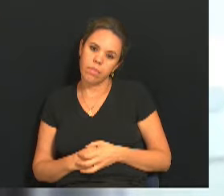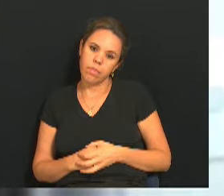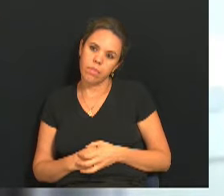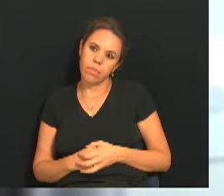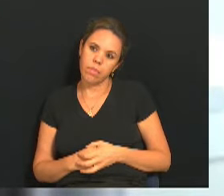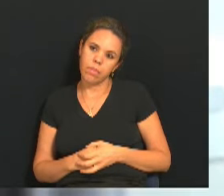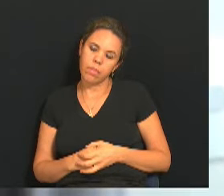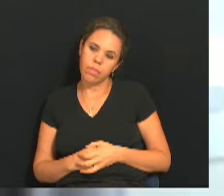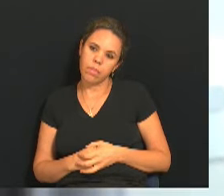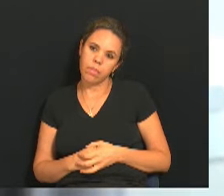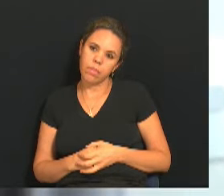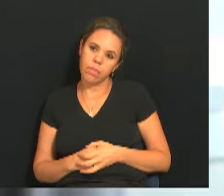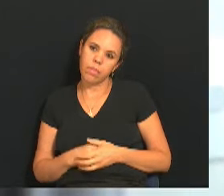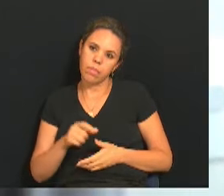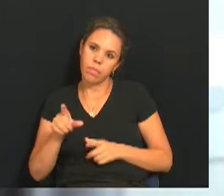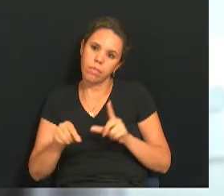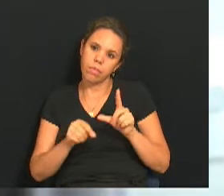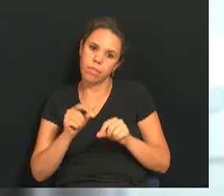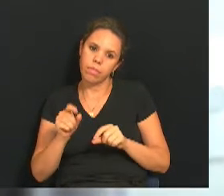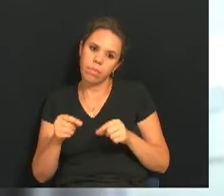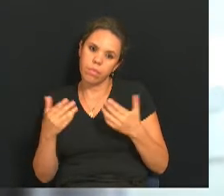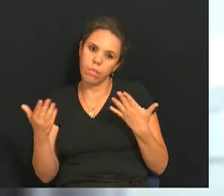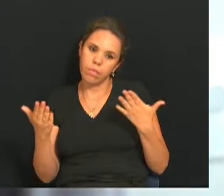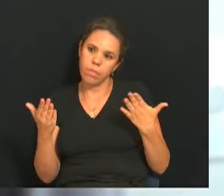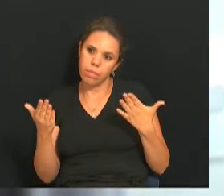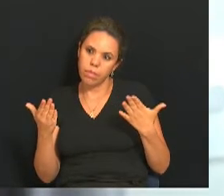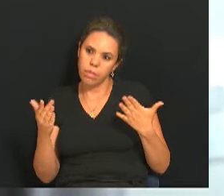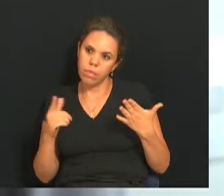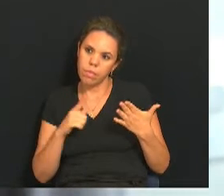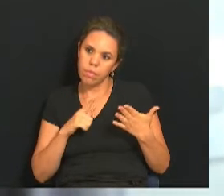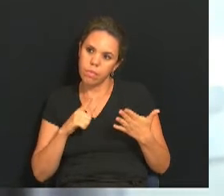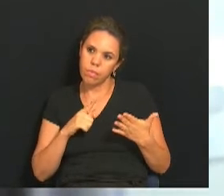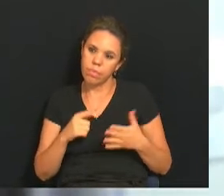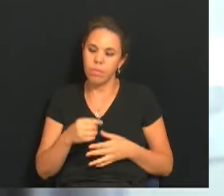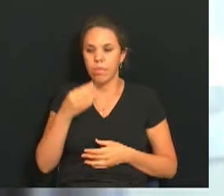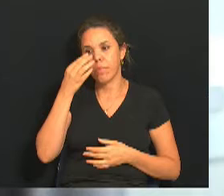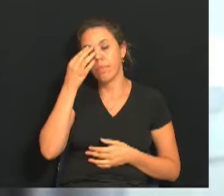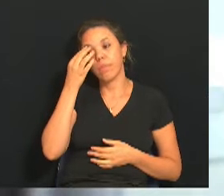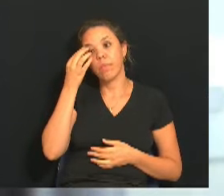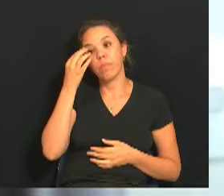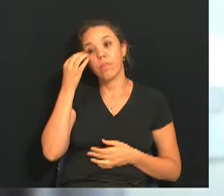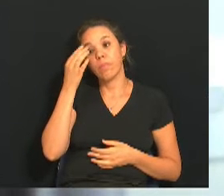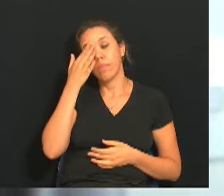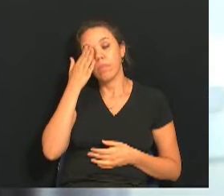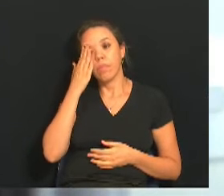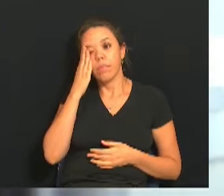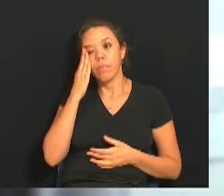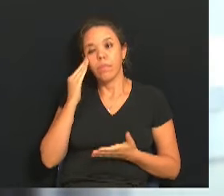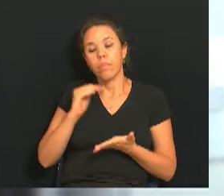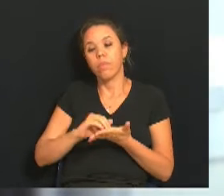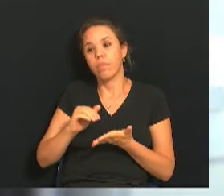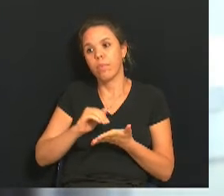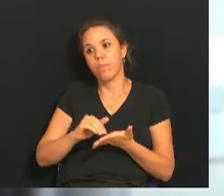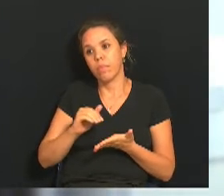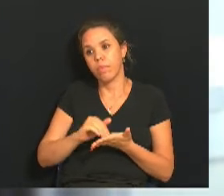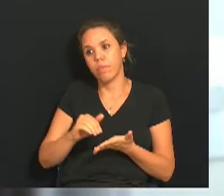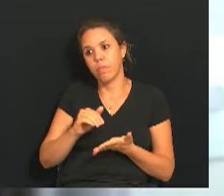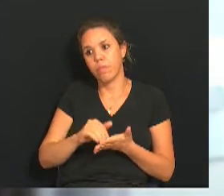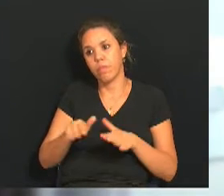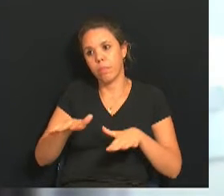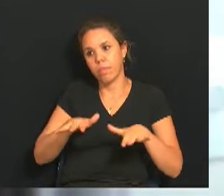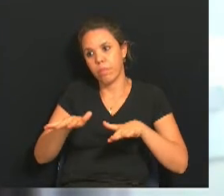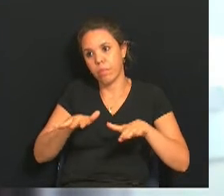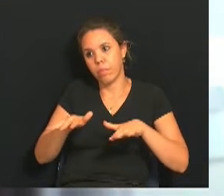questão de opção, né? Houve a opção, acho que da secretaria, mas mesmo mobilizada